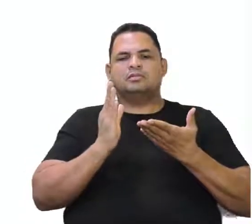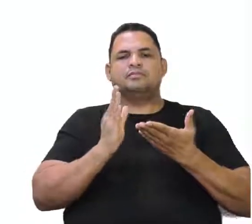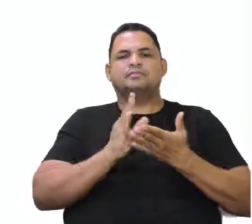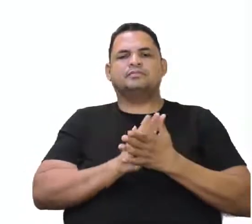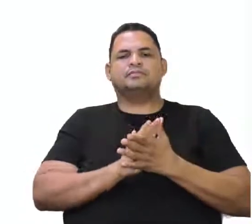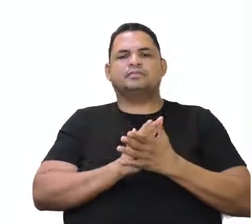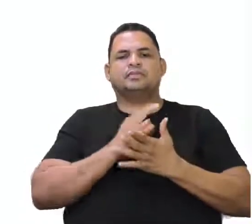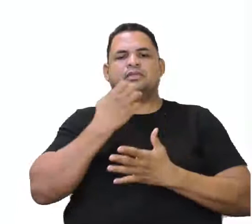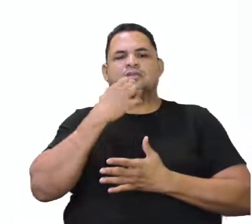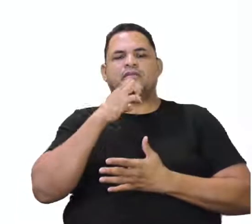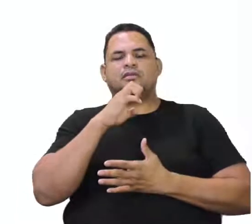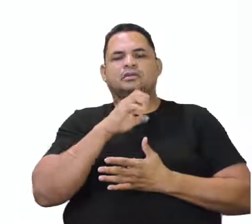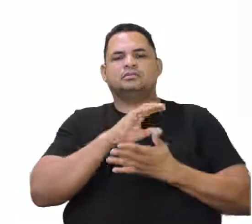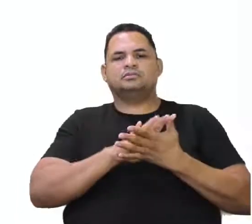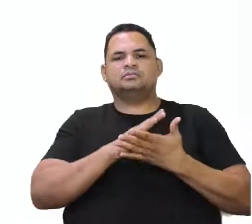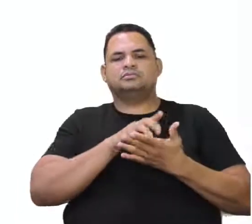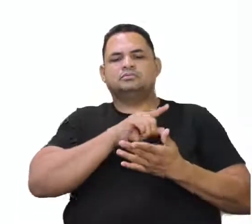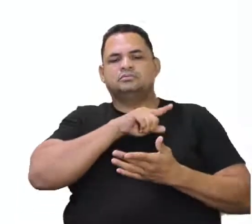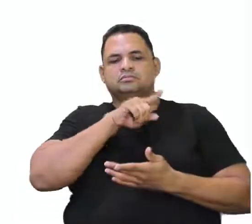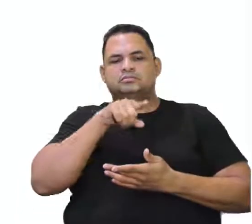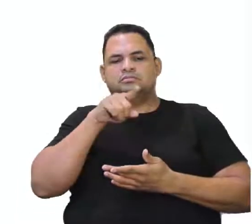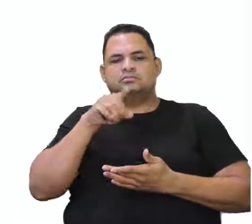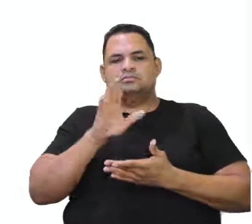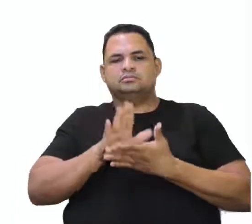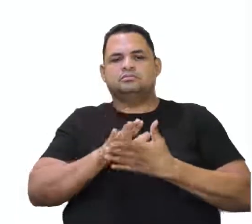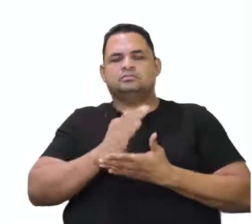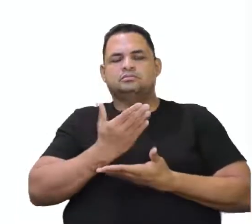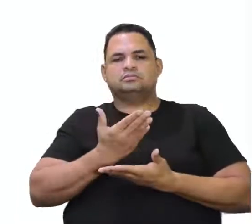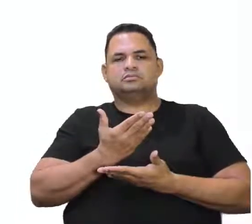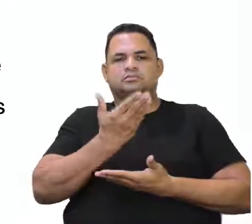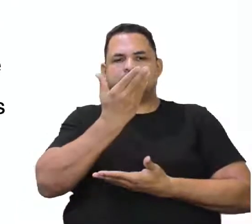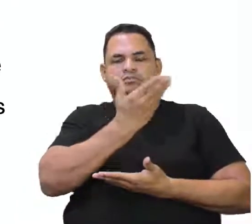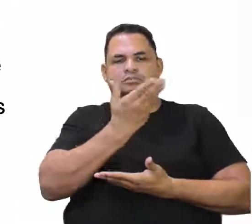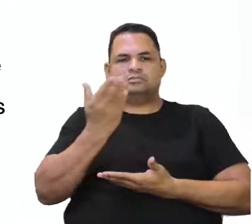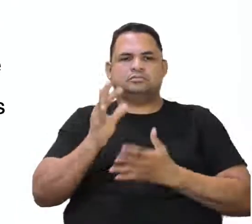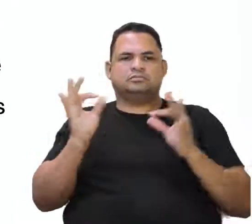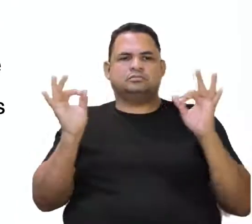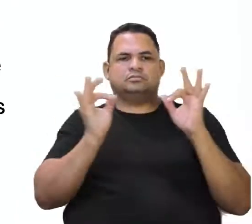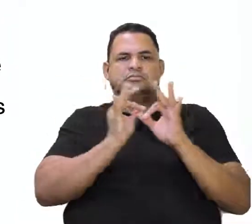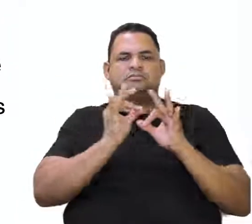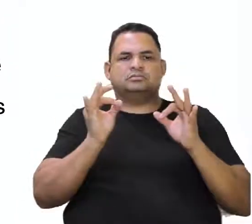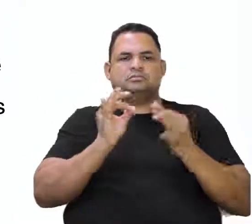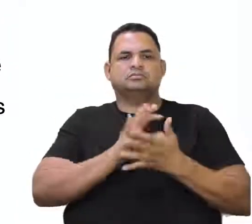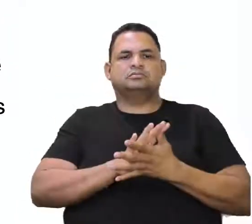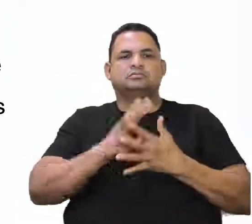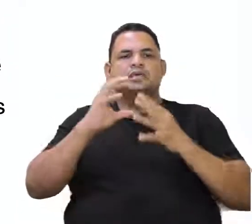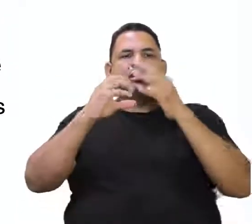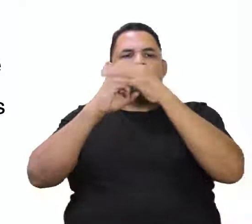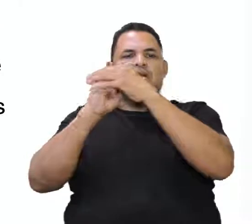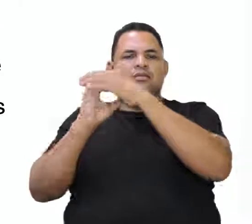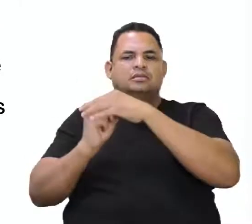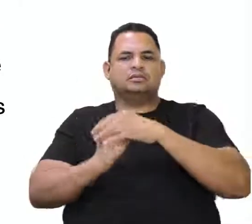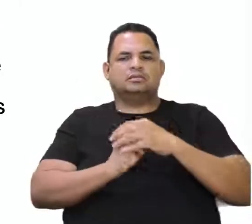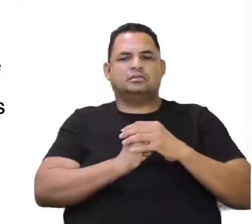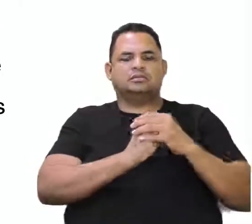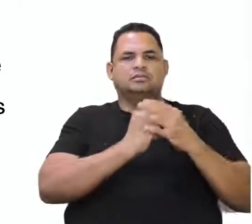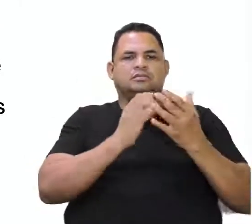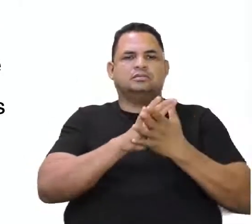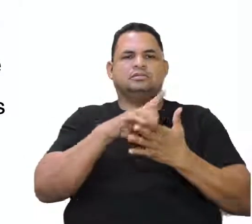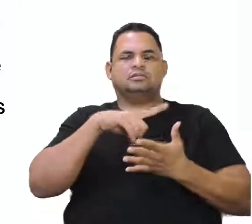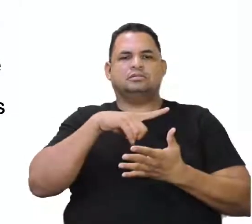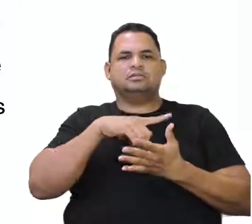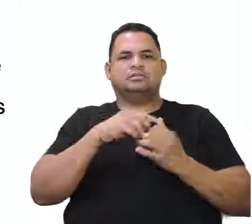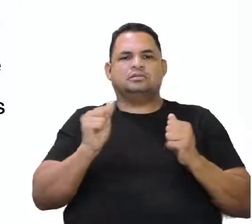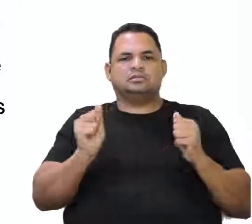a energia fluindo em cada um desses níveis tróficos. Perfeito? A teia alimentar é justamente